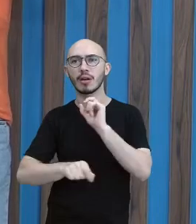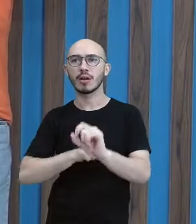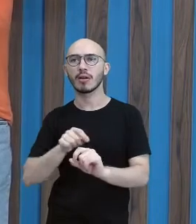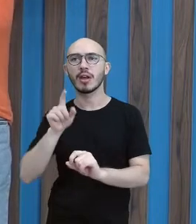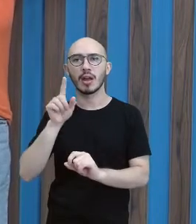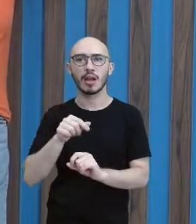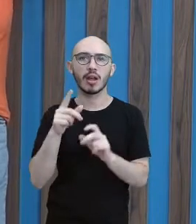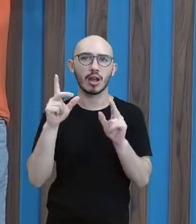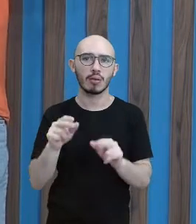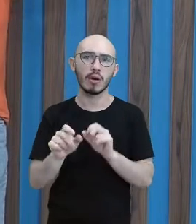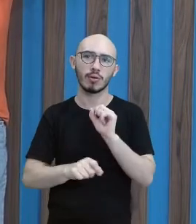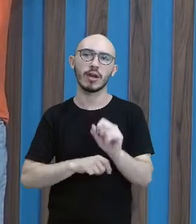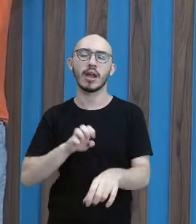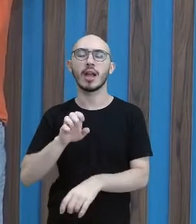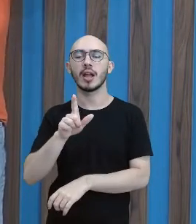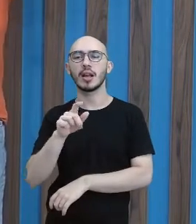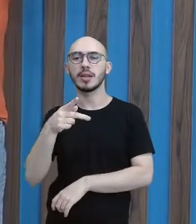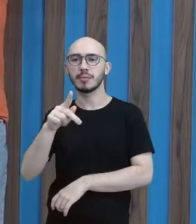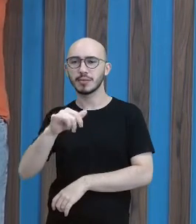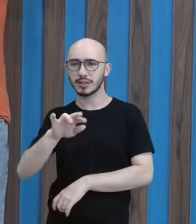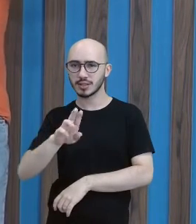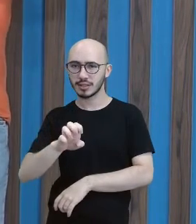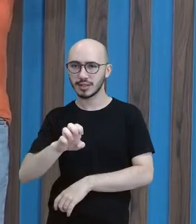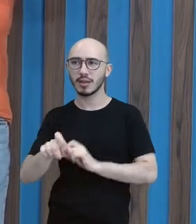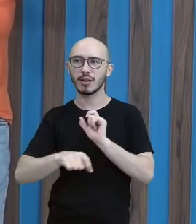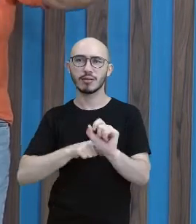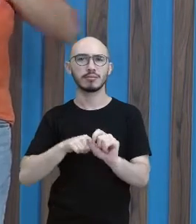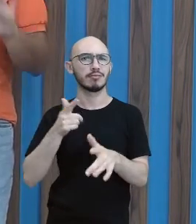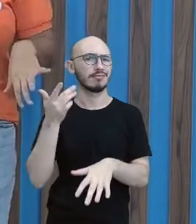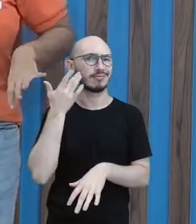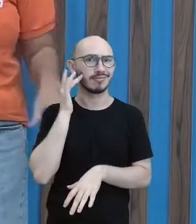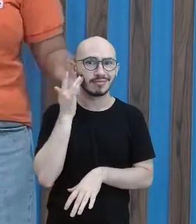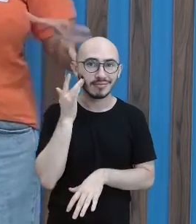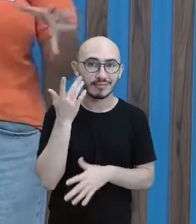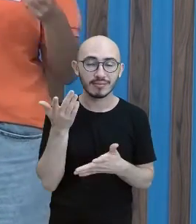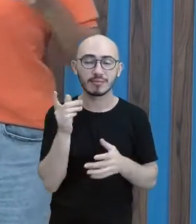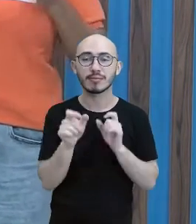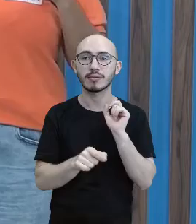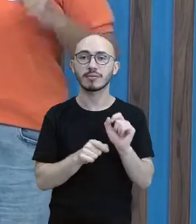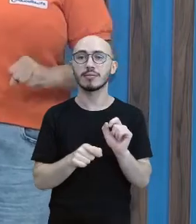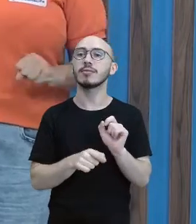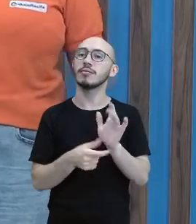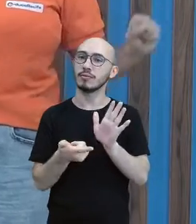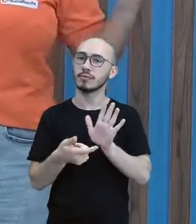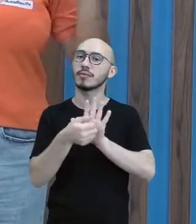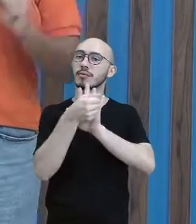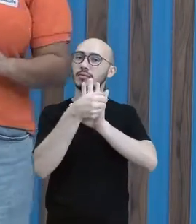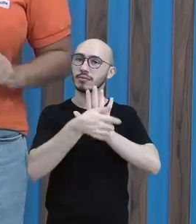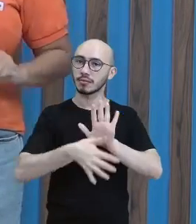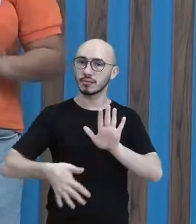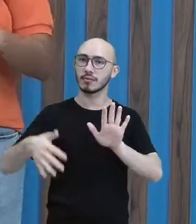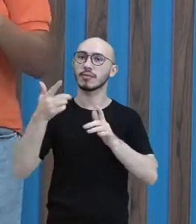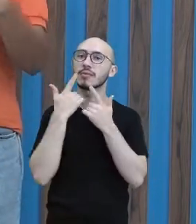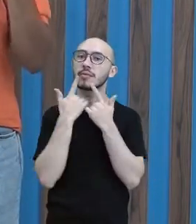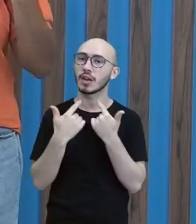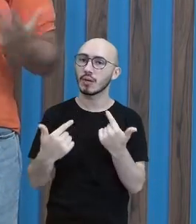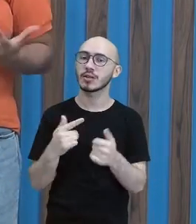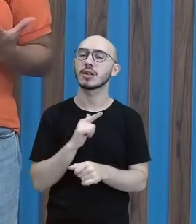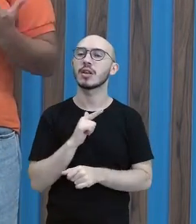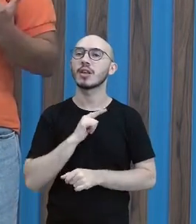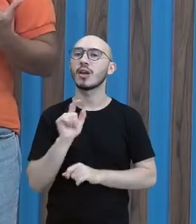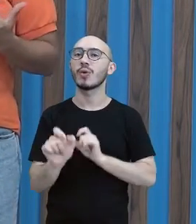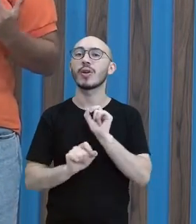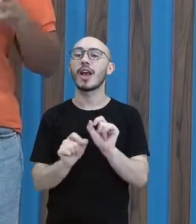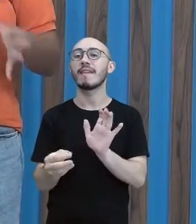você, tá, ok. Não, continuo sem saber. São figuras de linguagem que são marcadas pela